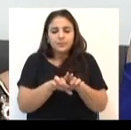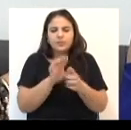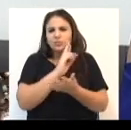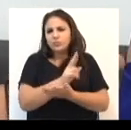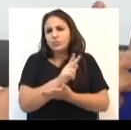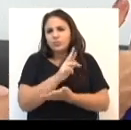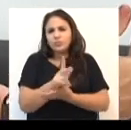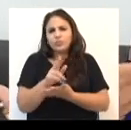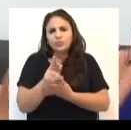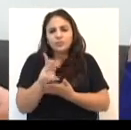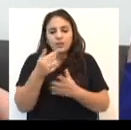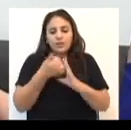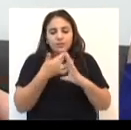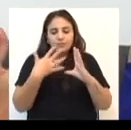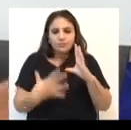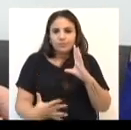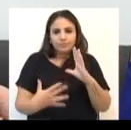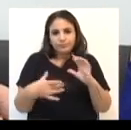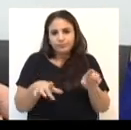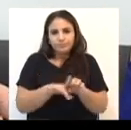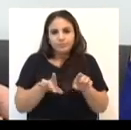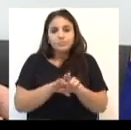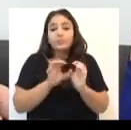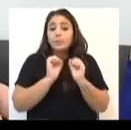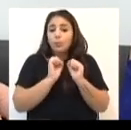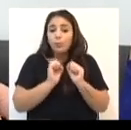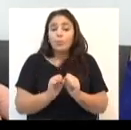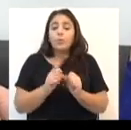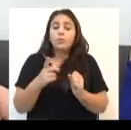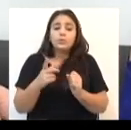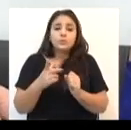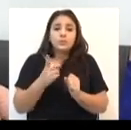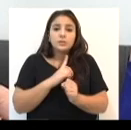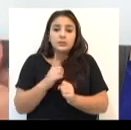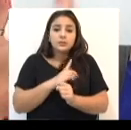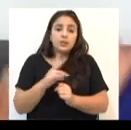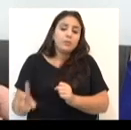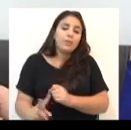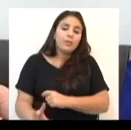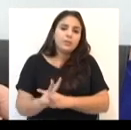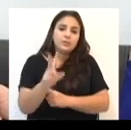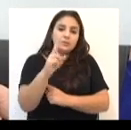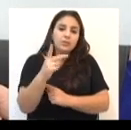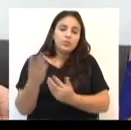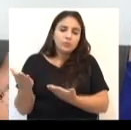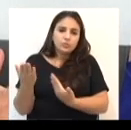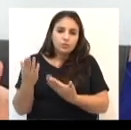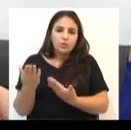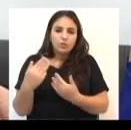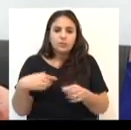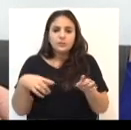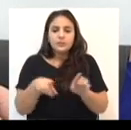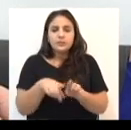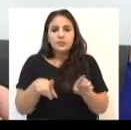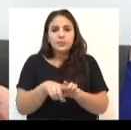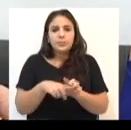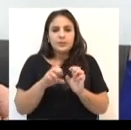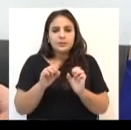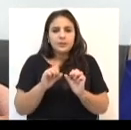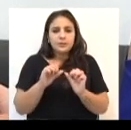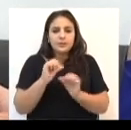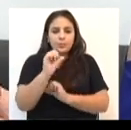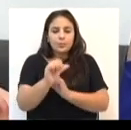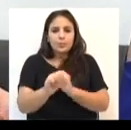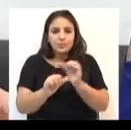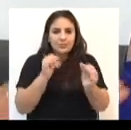de vários aspectos, enfim, que possam dar conta de valorizar esse jovem, de reverter essa